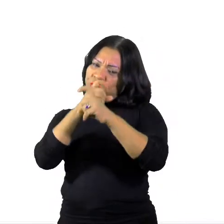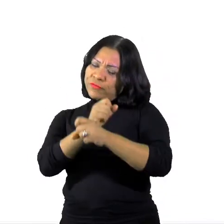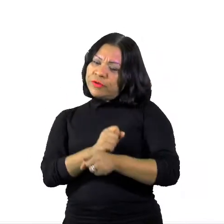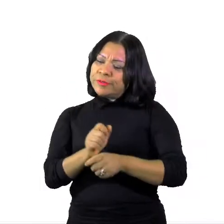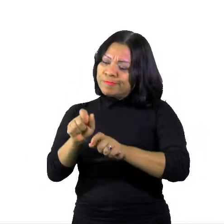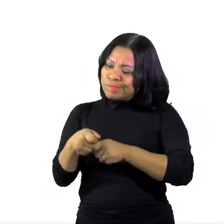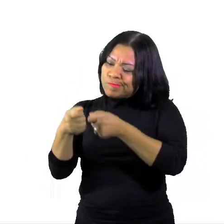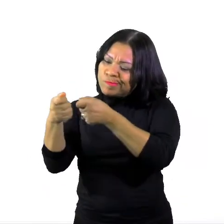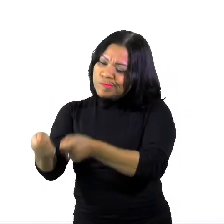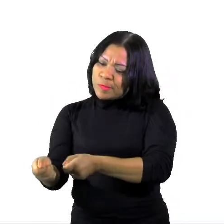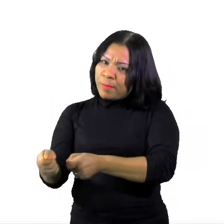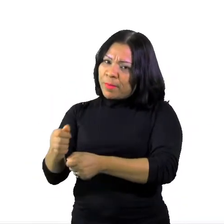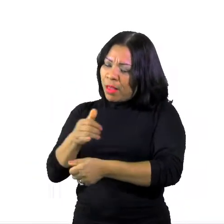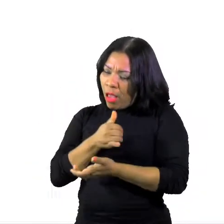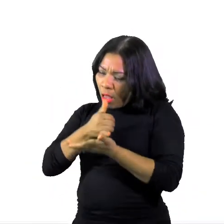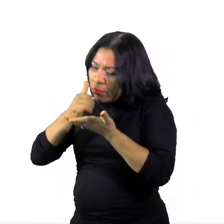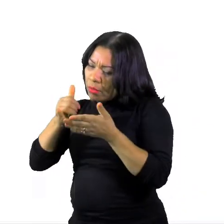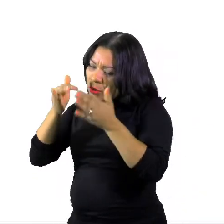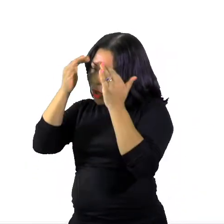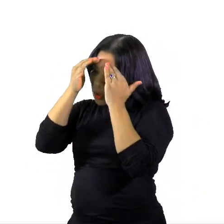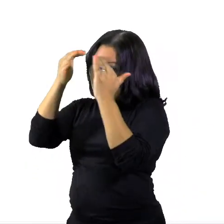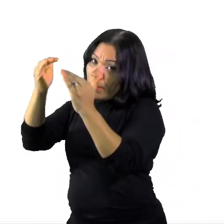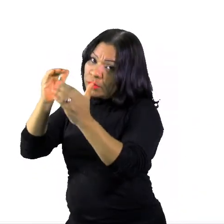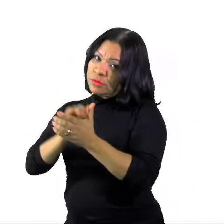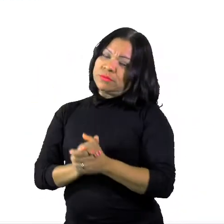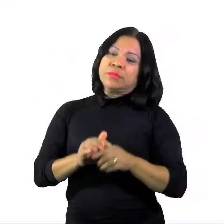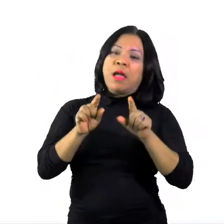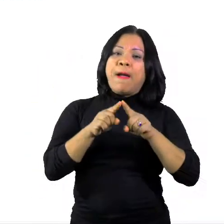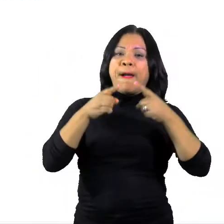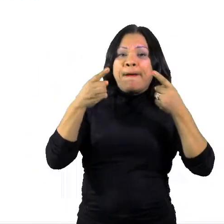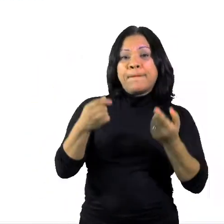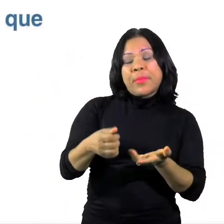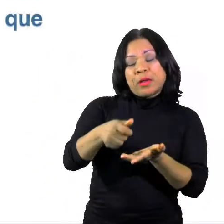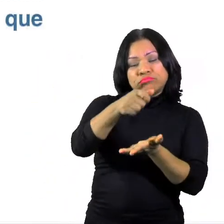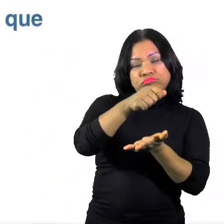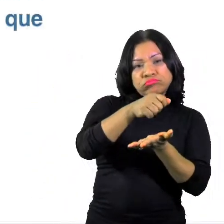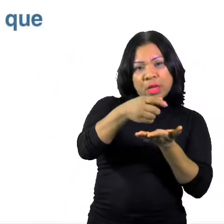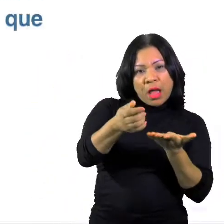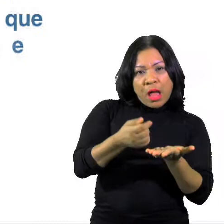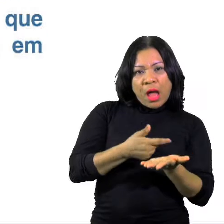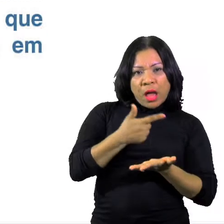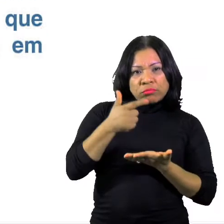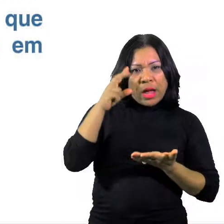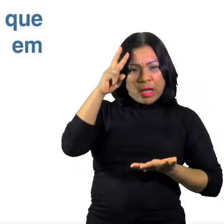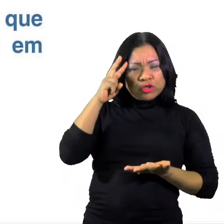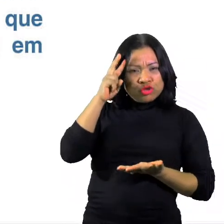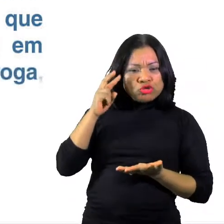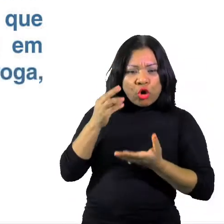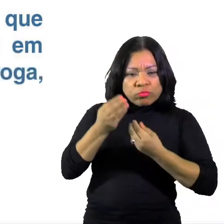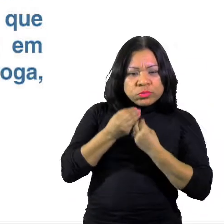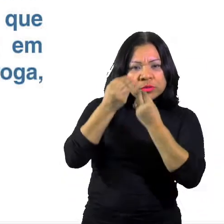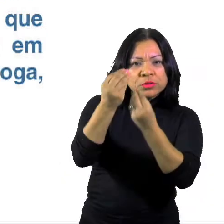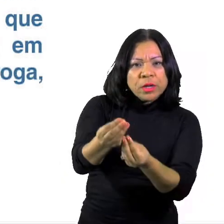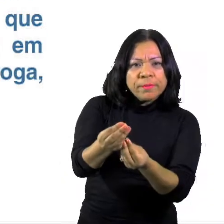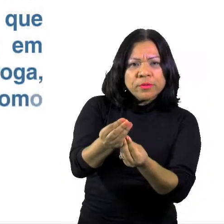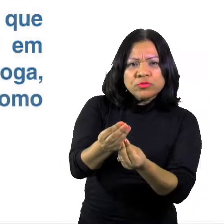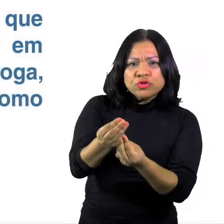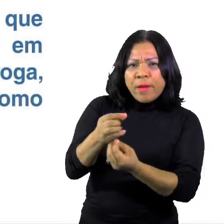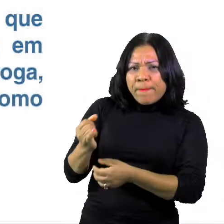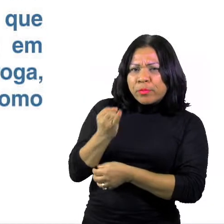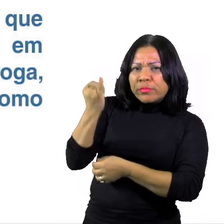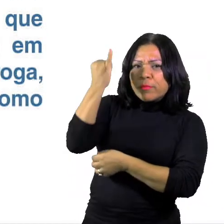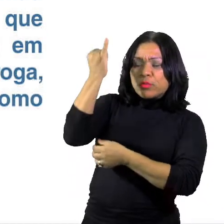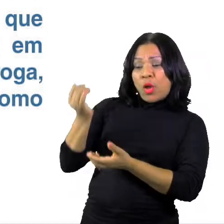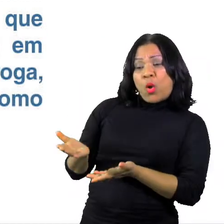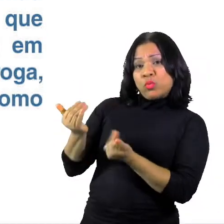obediência, mas o que a história quis transmitir é exatamente a importância de jovens terem o quê? Opinião própria